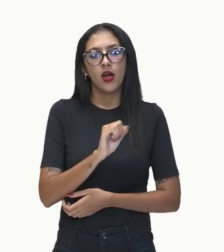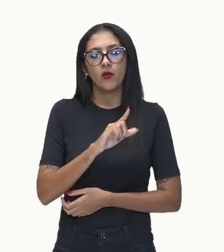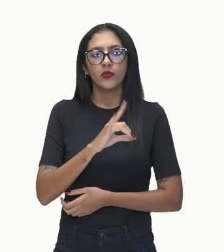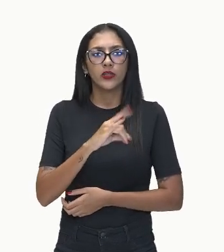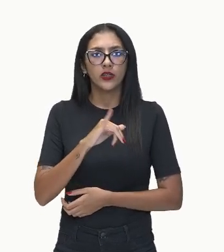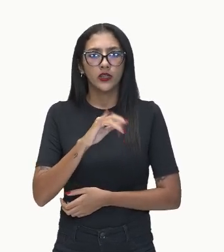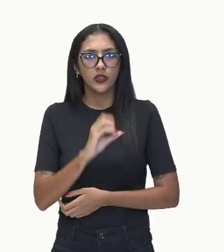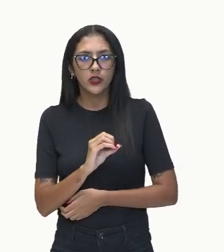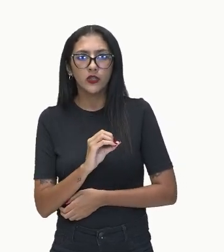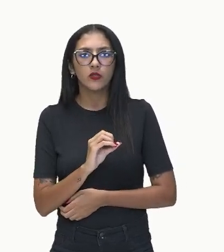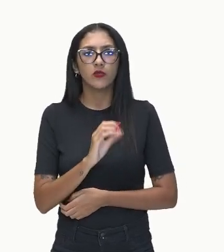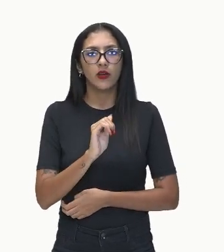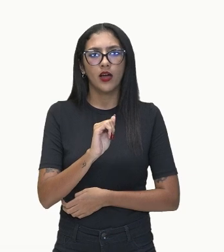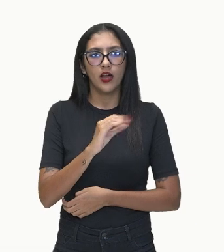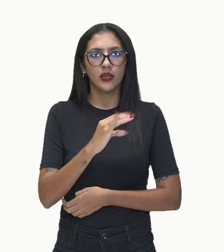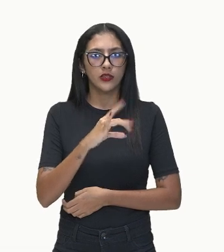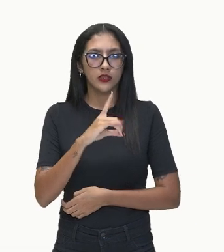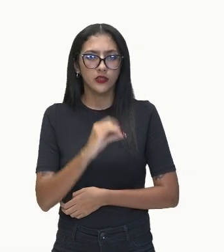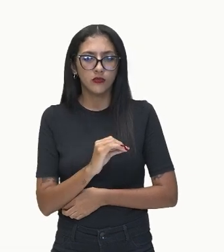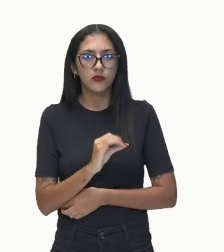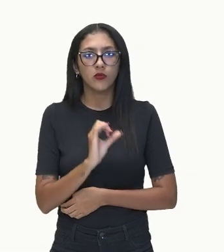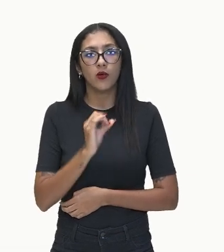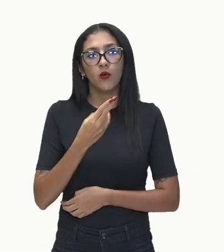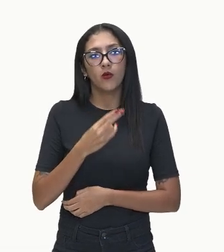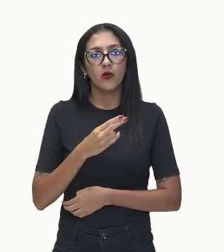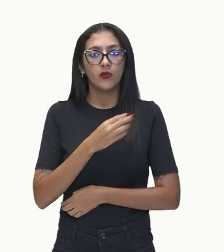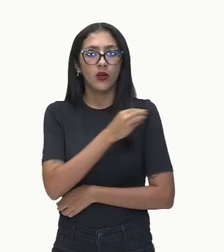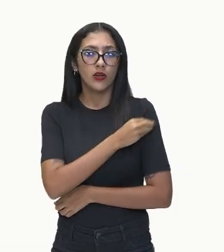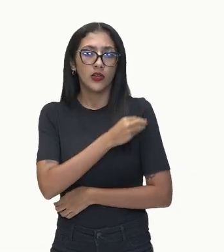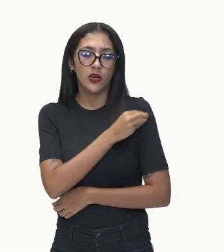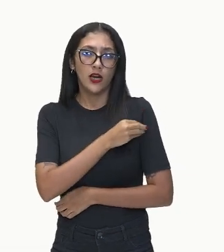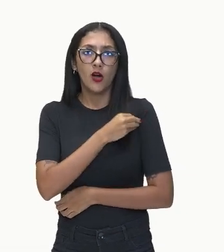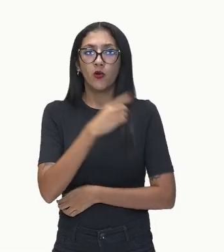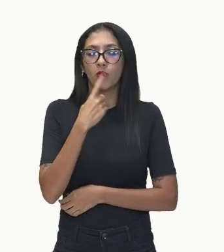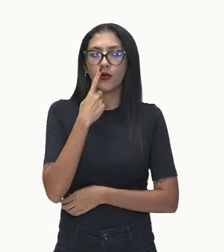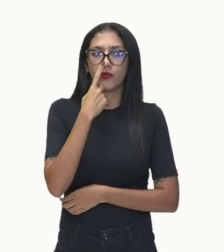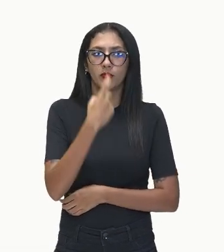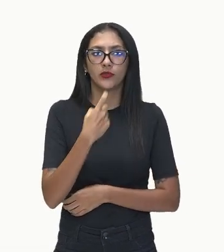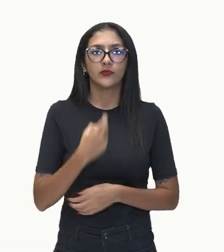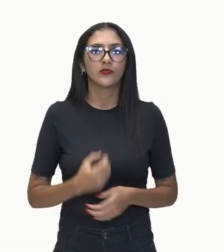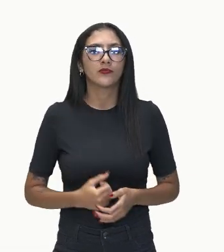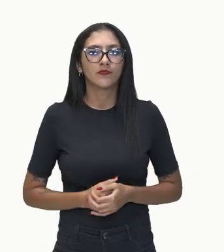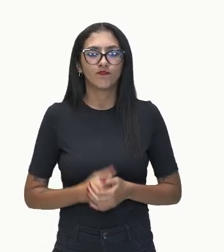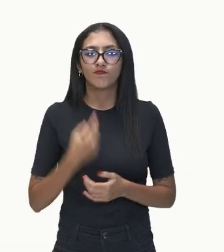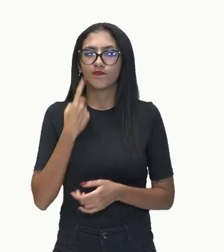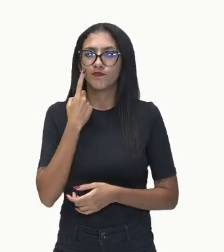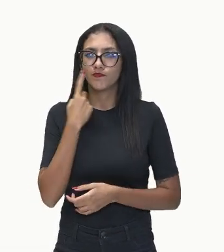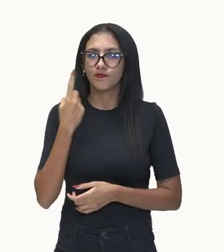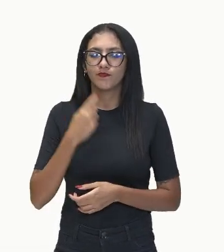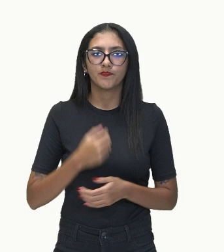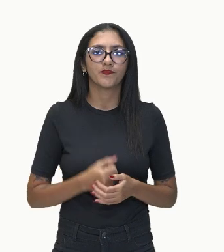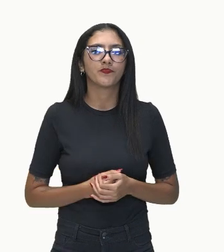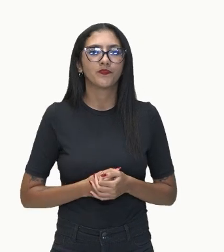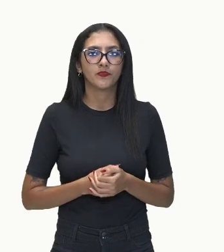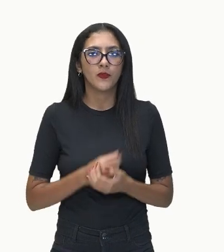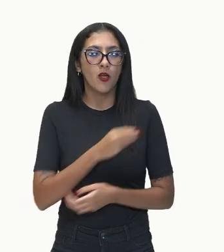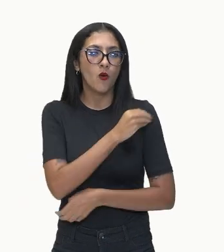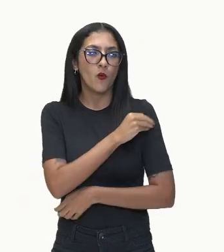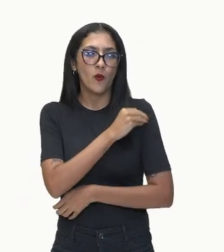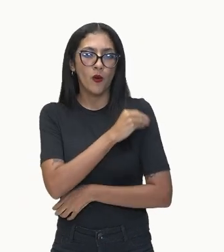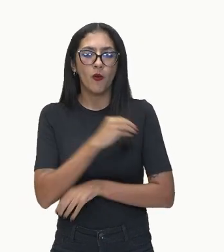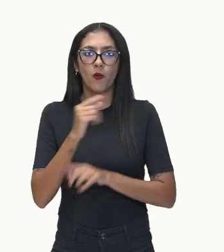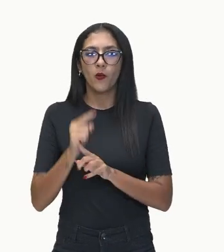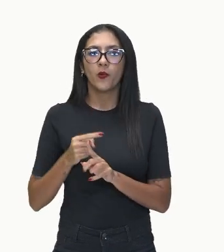ácido carboxílico e éster, e um álcool aromático e um fenol, como por exemplo esse aqui, ó. Aqui é um álcool